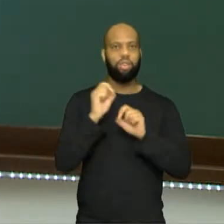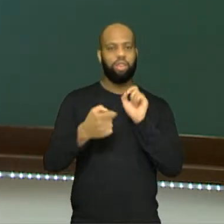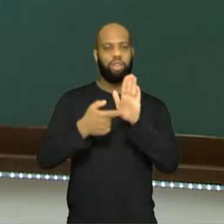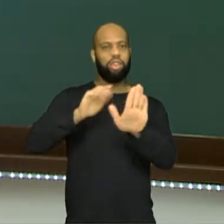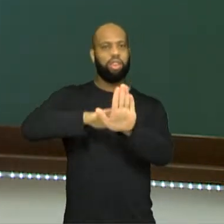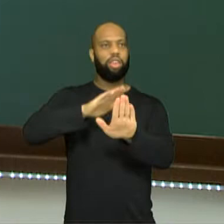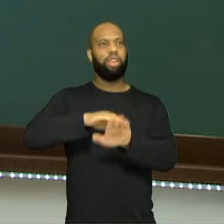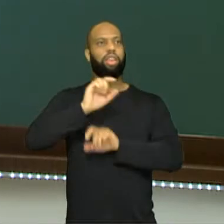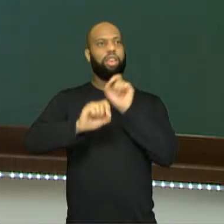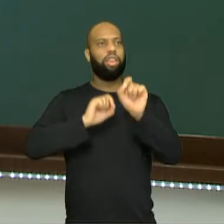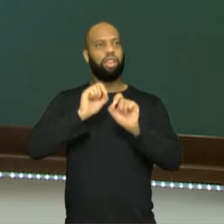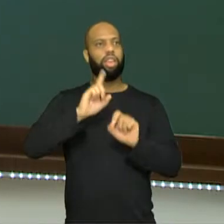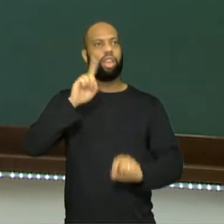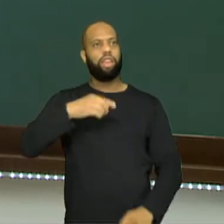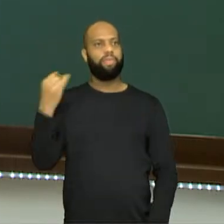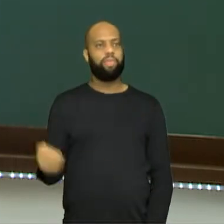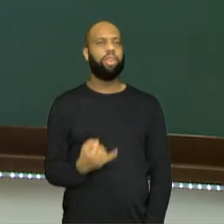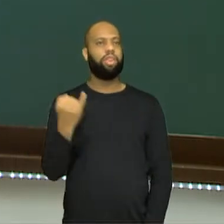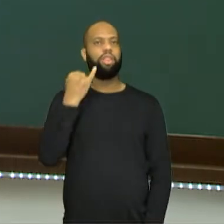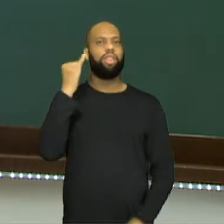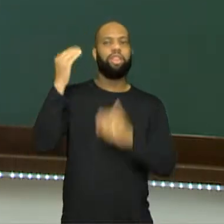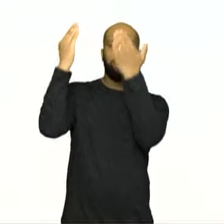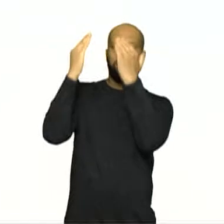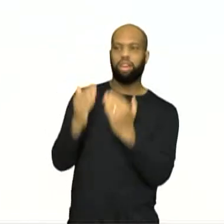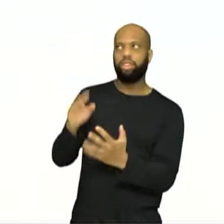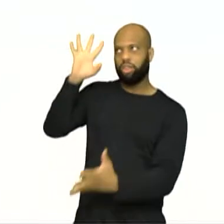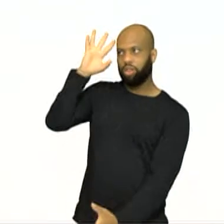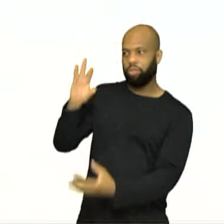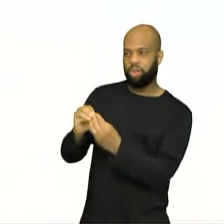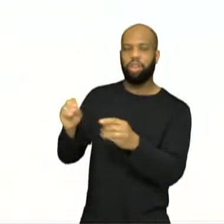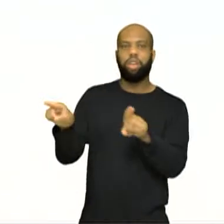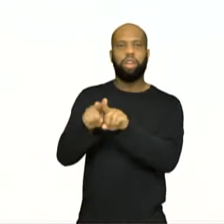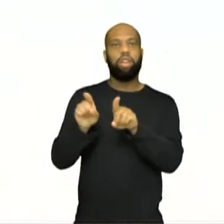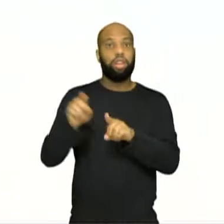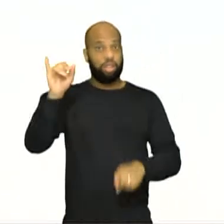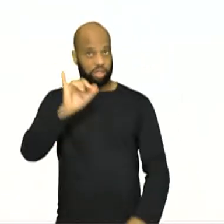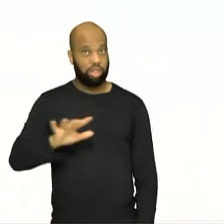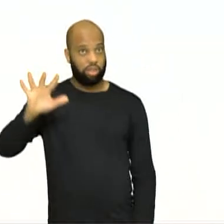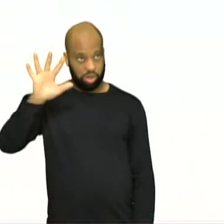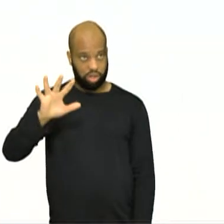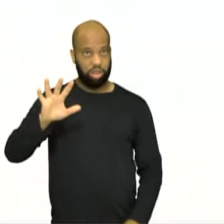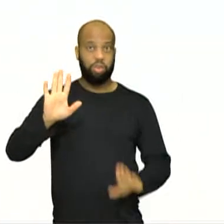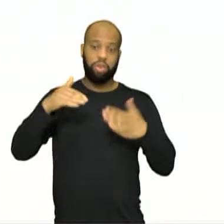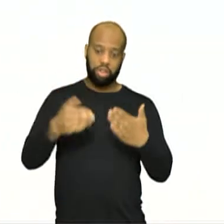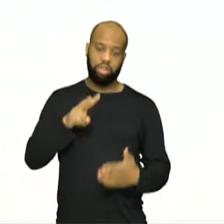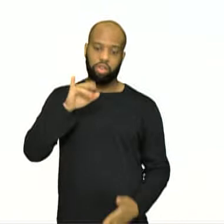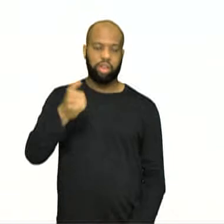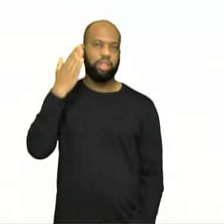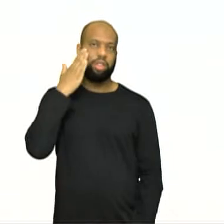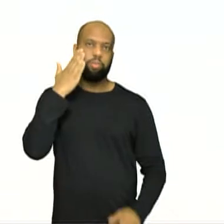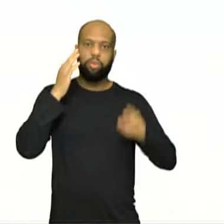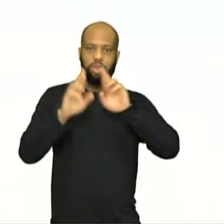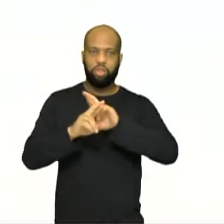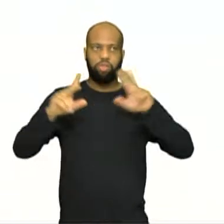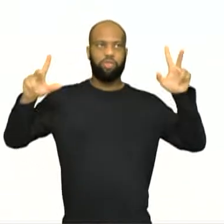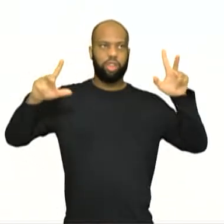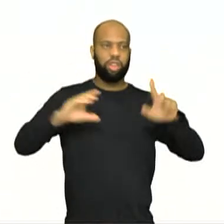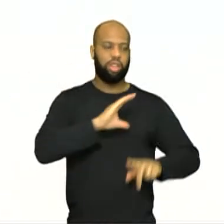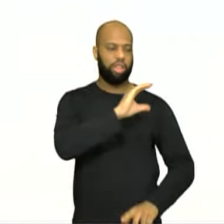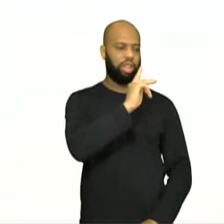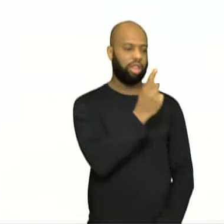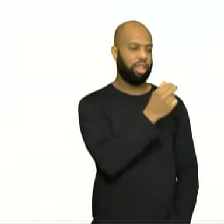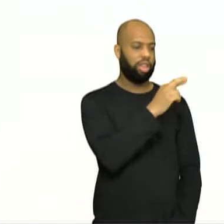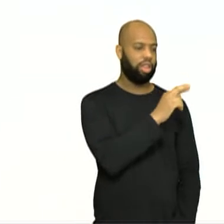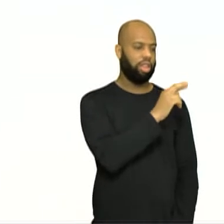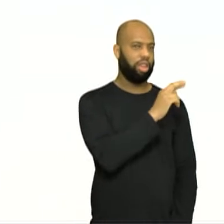é importante nós analisarmos e interpretarmos as imagens também para diferenciarmos charges e